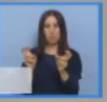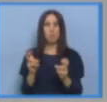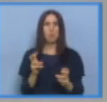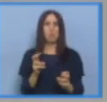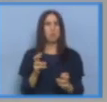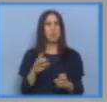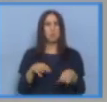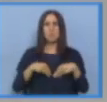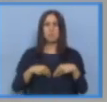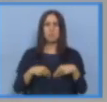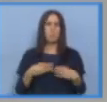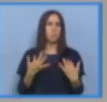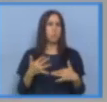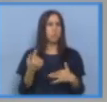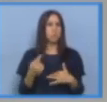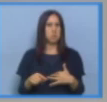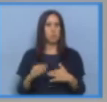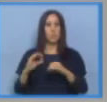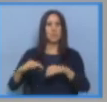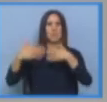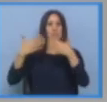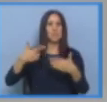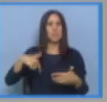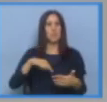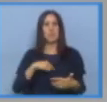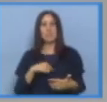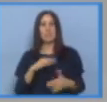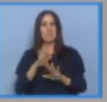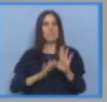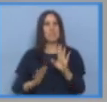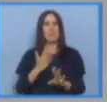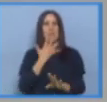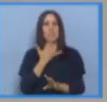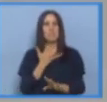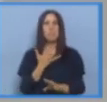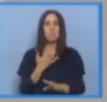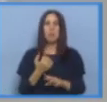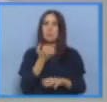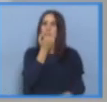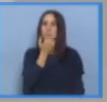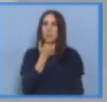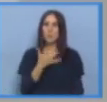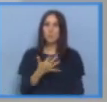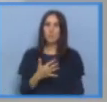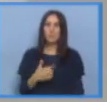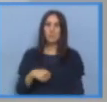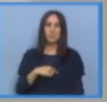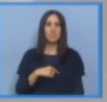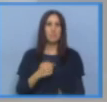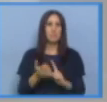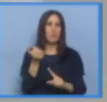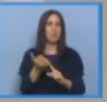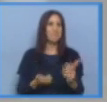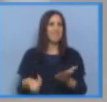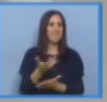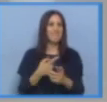Temos tido uma aceitação surpreendente. No início nós estávamos com algum receio, mas ficámos muito satisfeitos. Estamos a conseguir